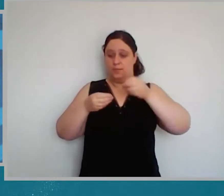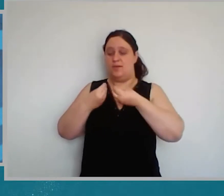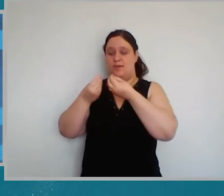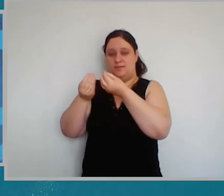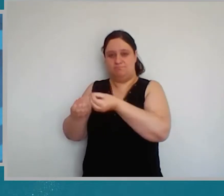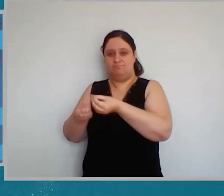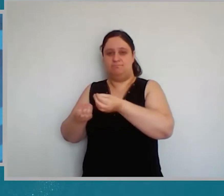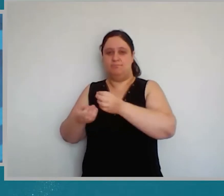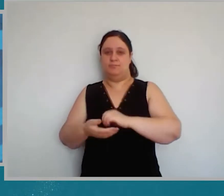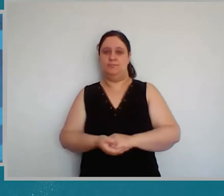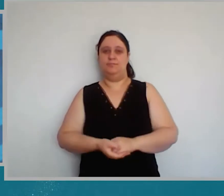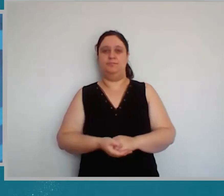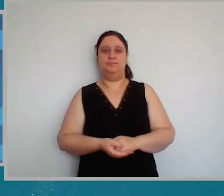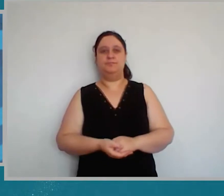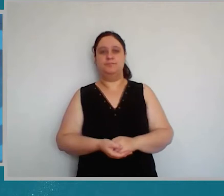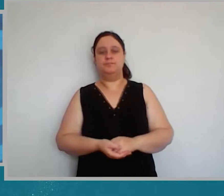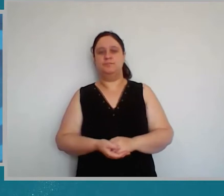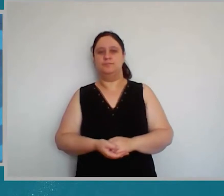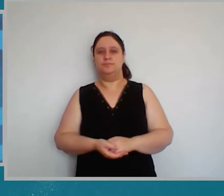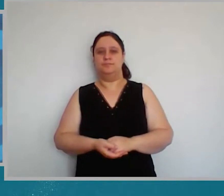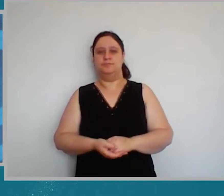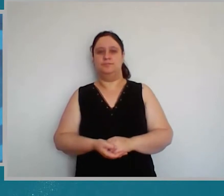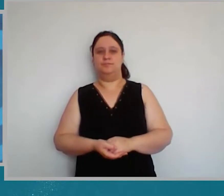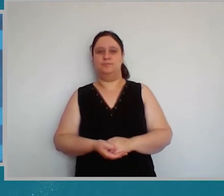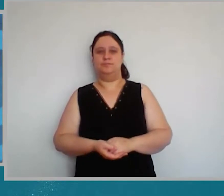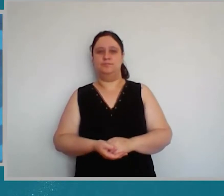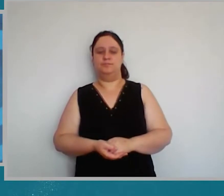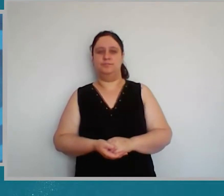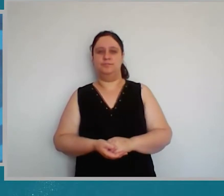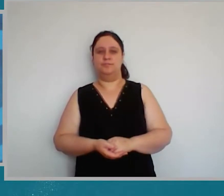Ora, disse o Senhor a Abraão: